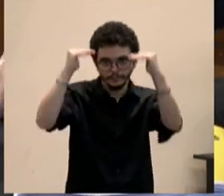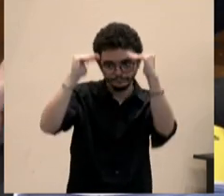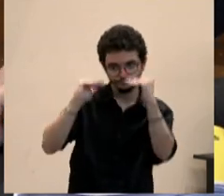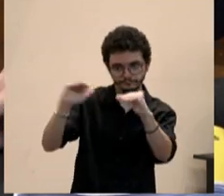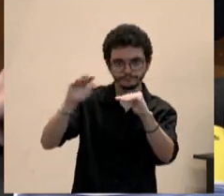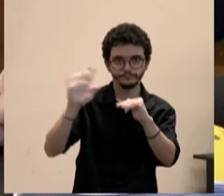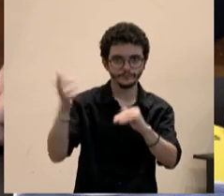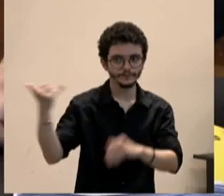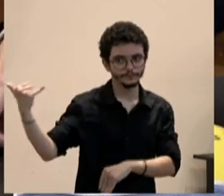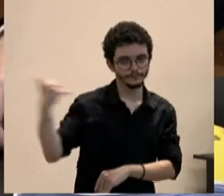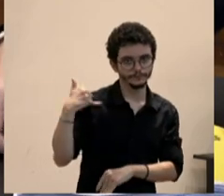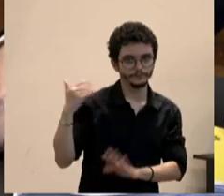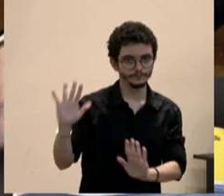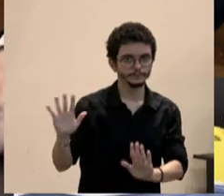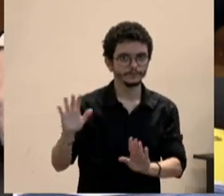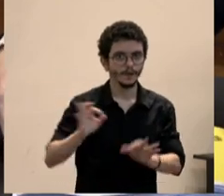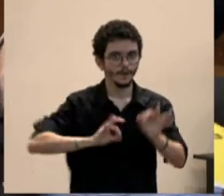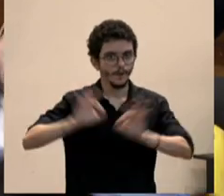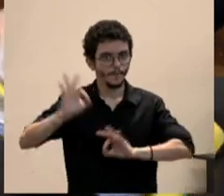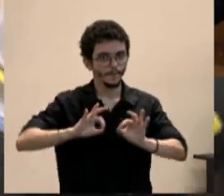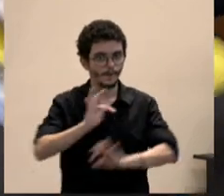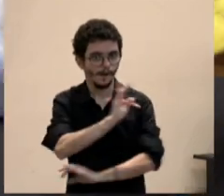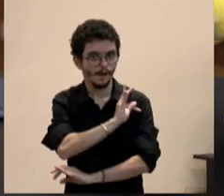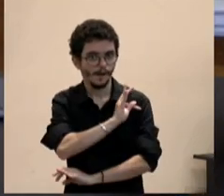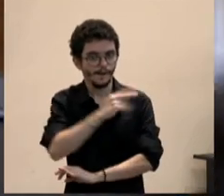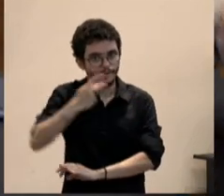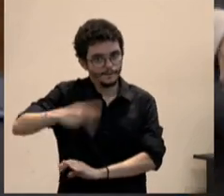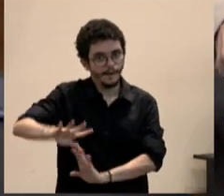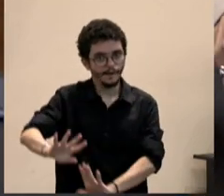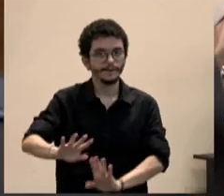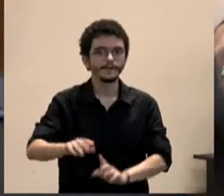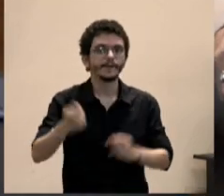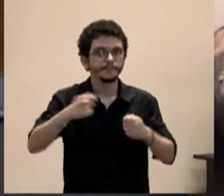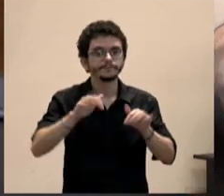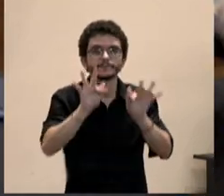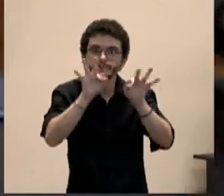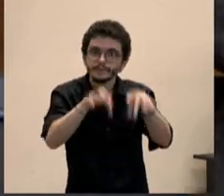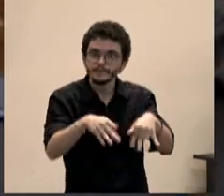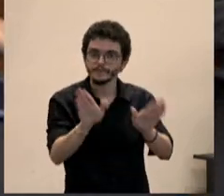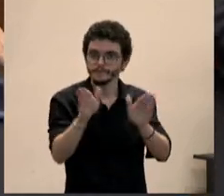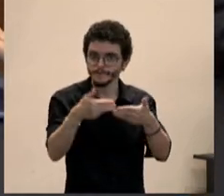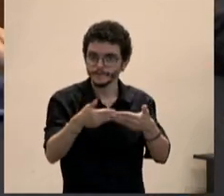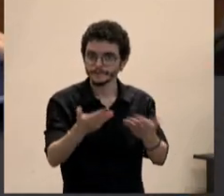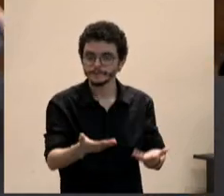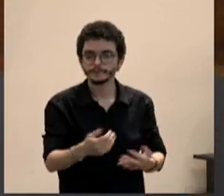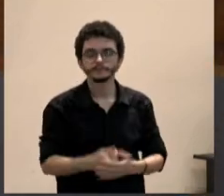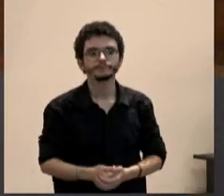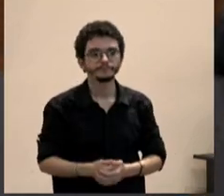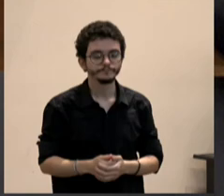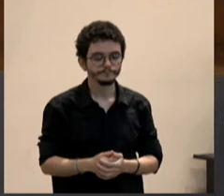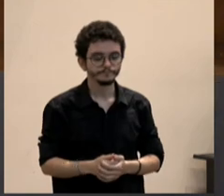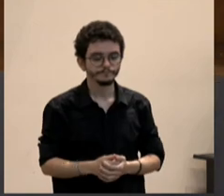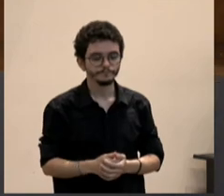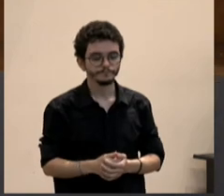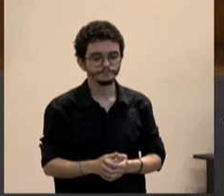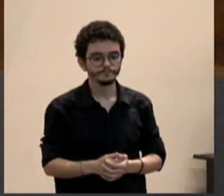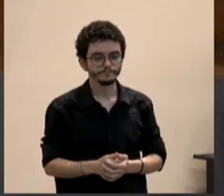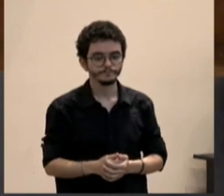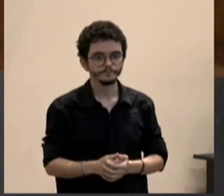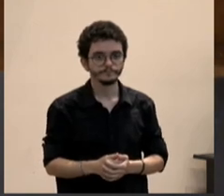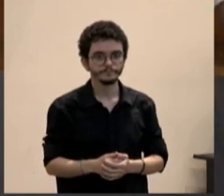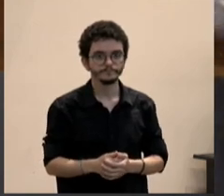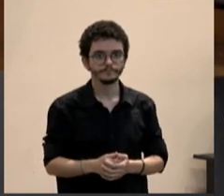aqui pela organização técnica que a gente precisa encerrar, né? Às